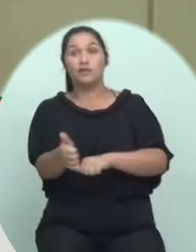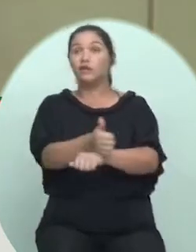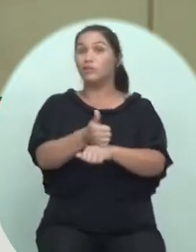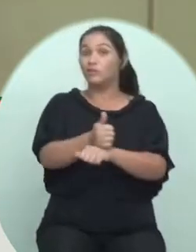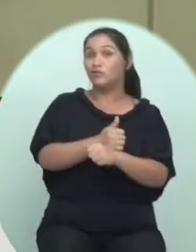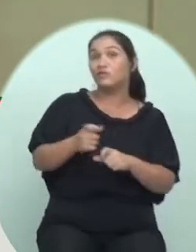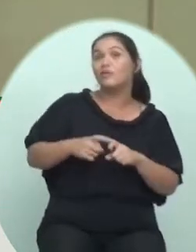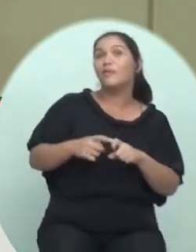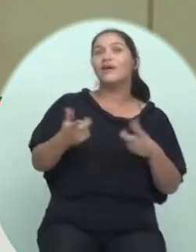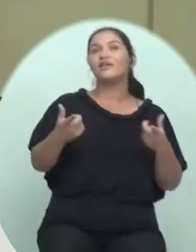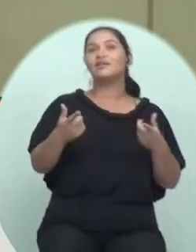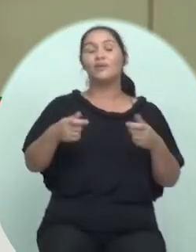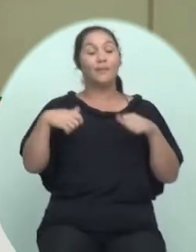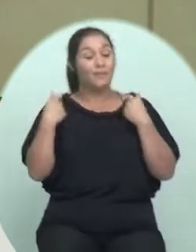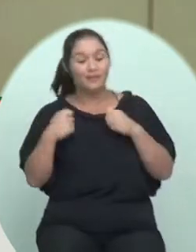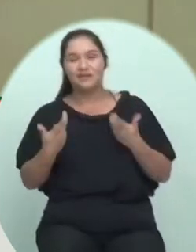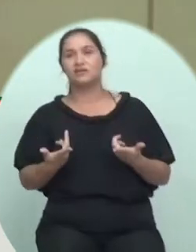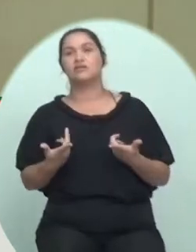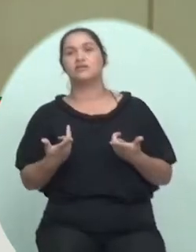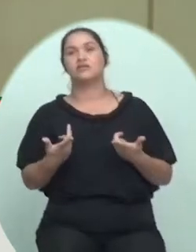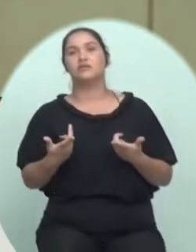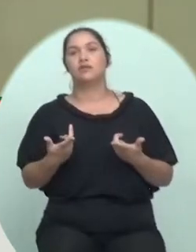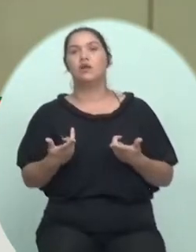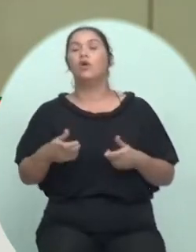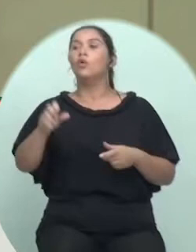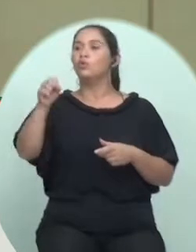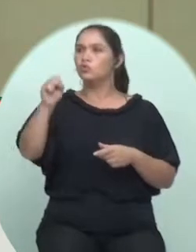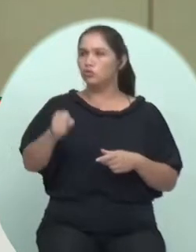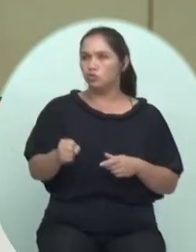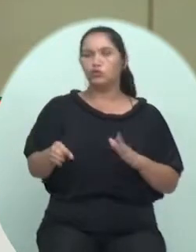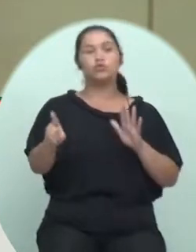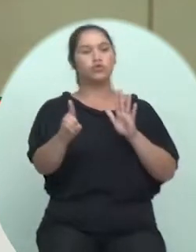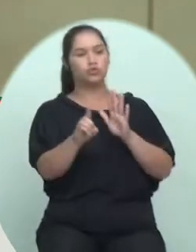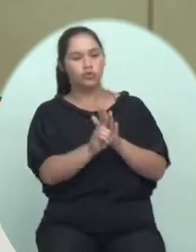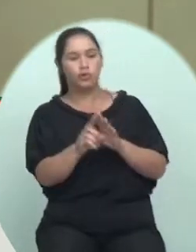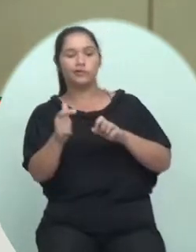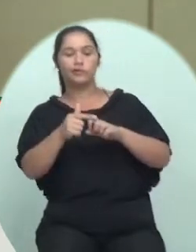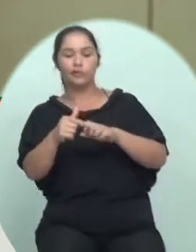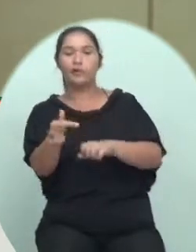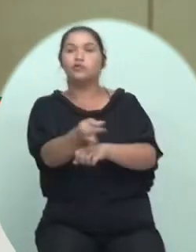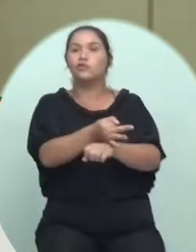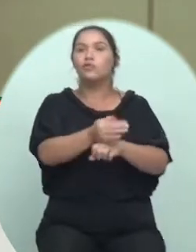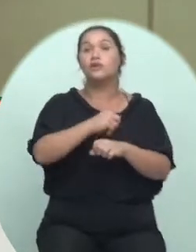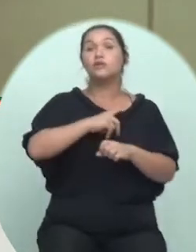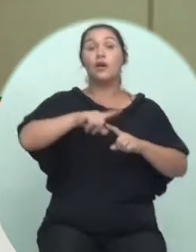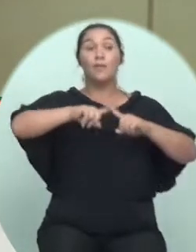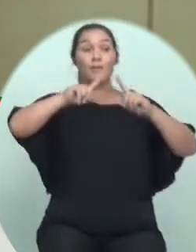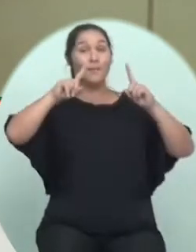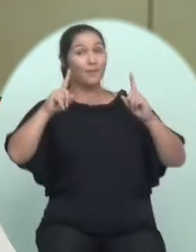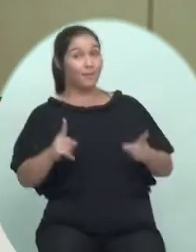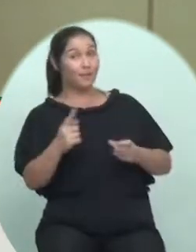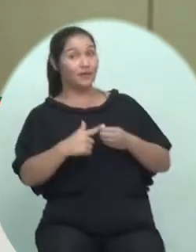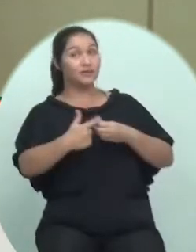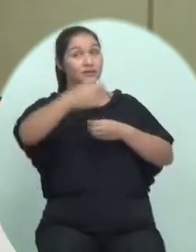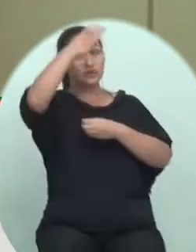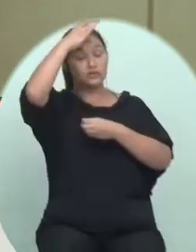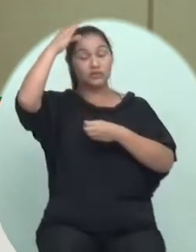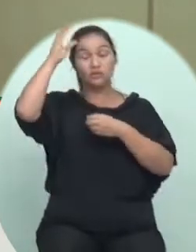profissional saiu de férias. Nada contra o profissional, é um direito assegurado que ele tenha férias, mas o município